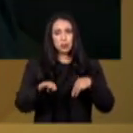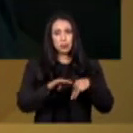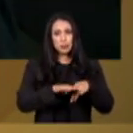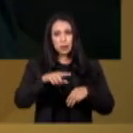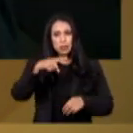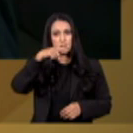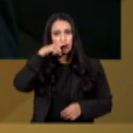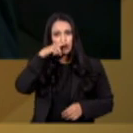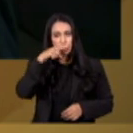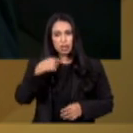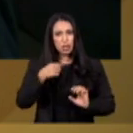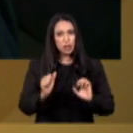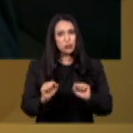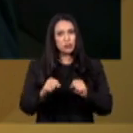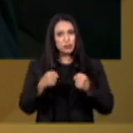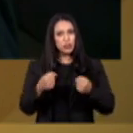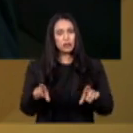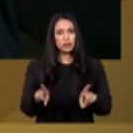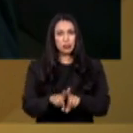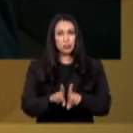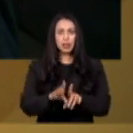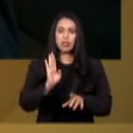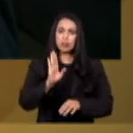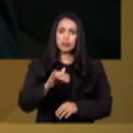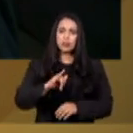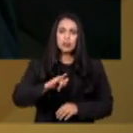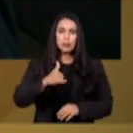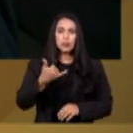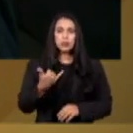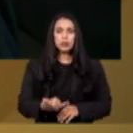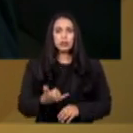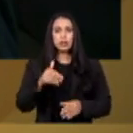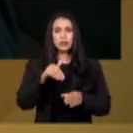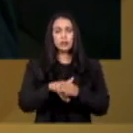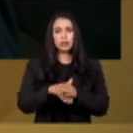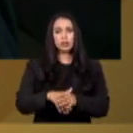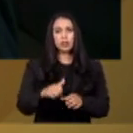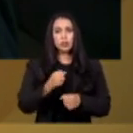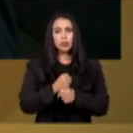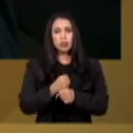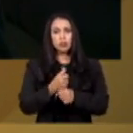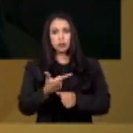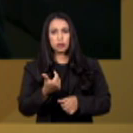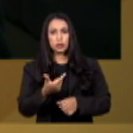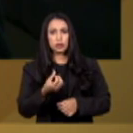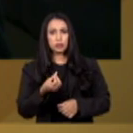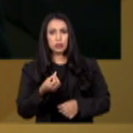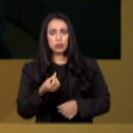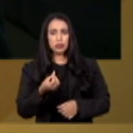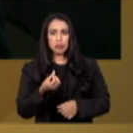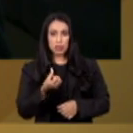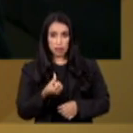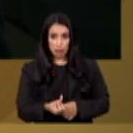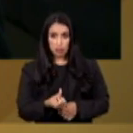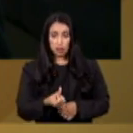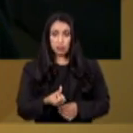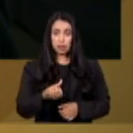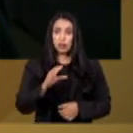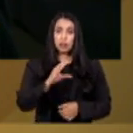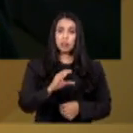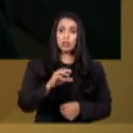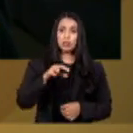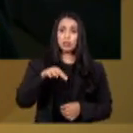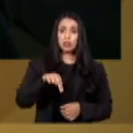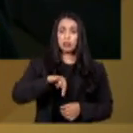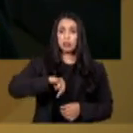eu não defendo já chega oportunidade em gotham em 2006 pelo conselho nacional de ofício centro